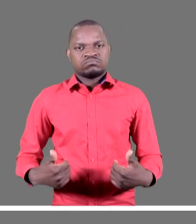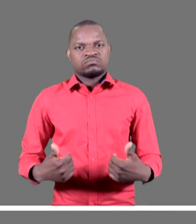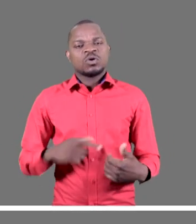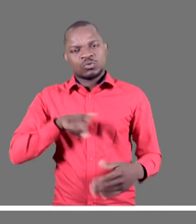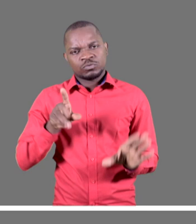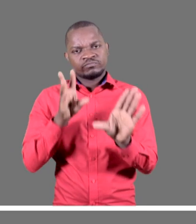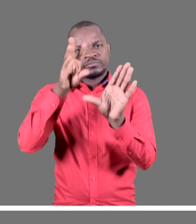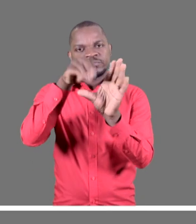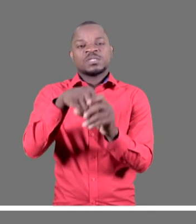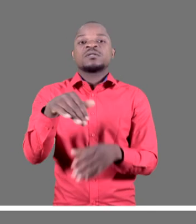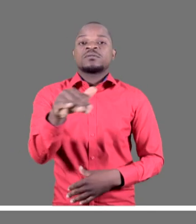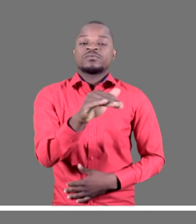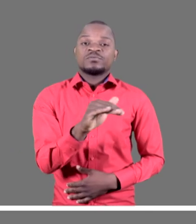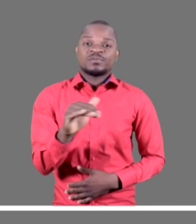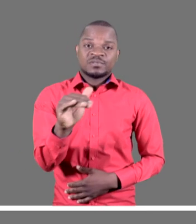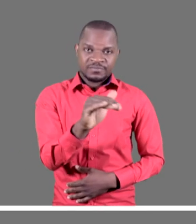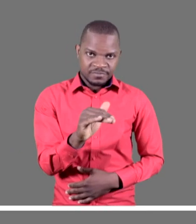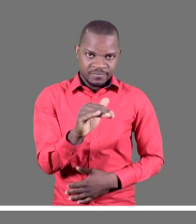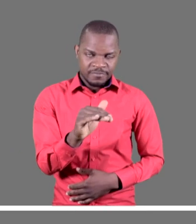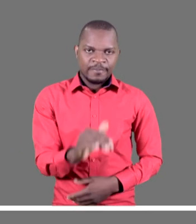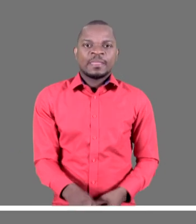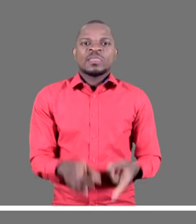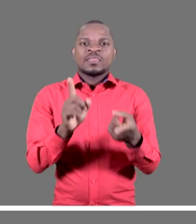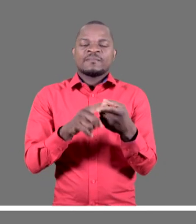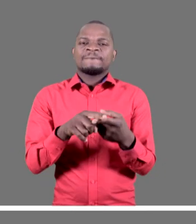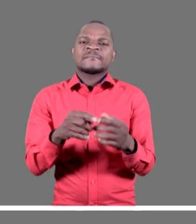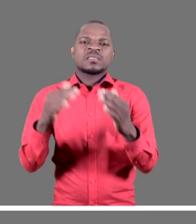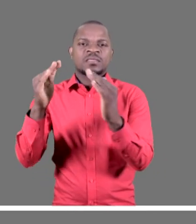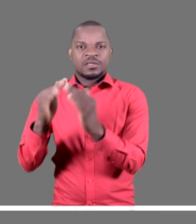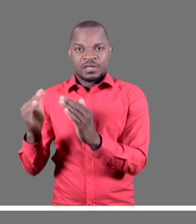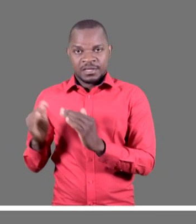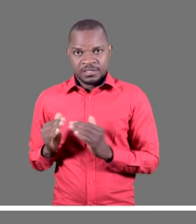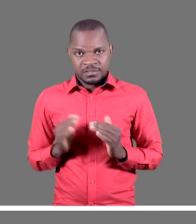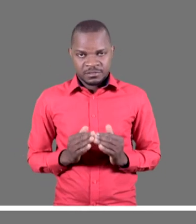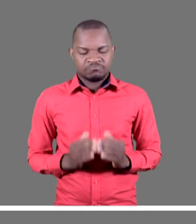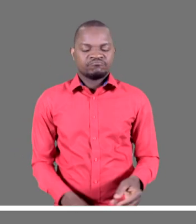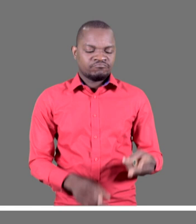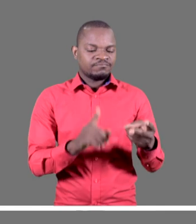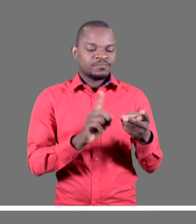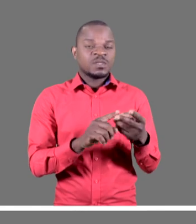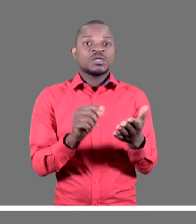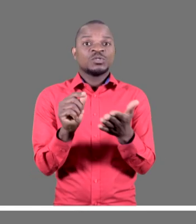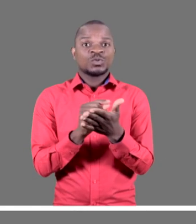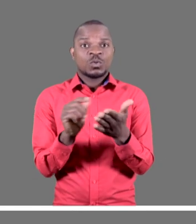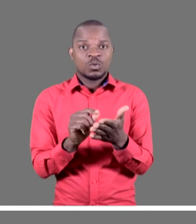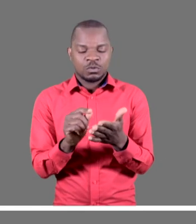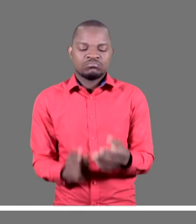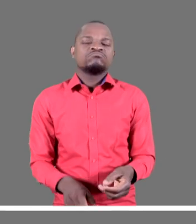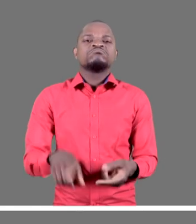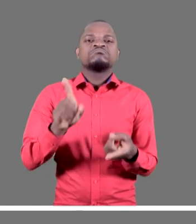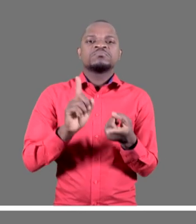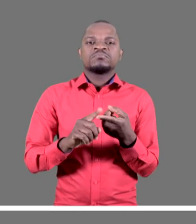Há vários níveis, tanto na comunidade onde estamos, nas nossas casas, nas escolas, nas